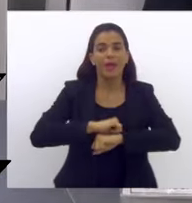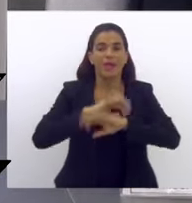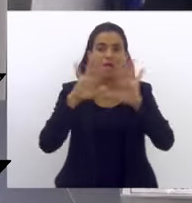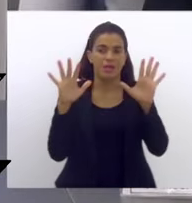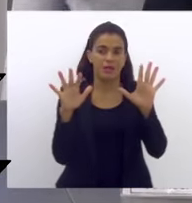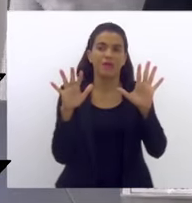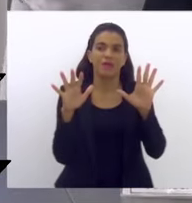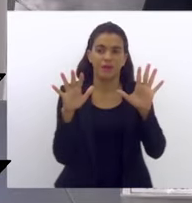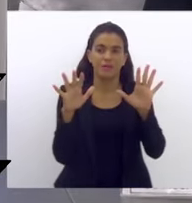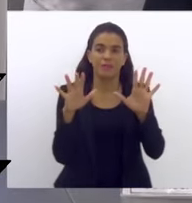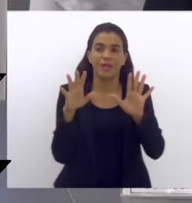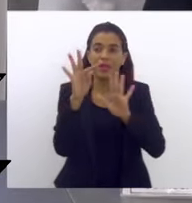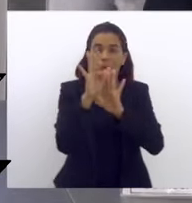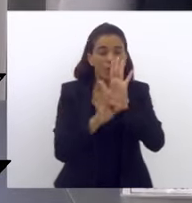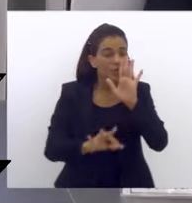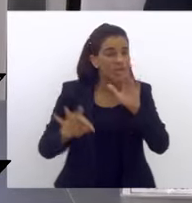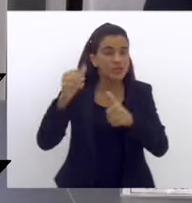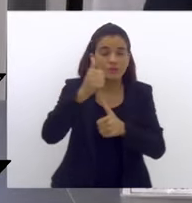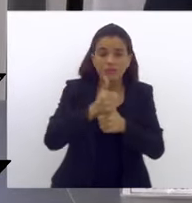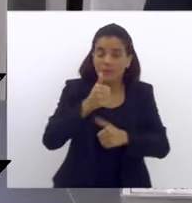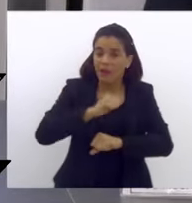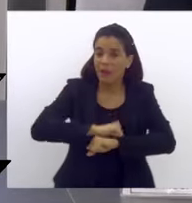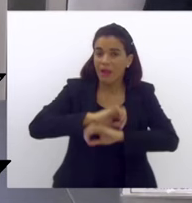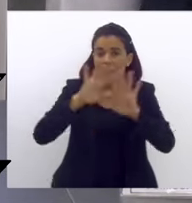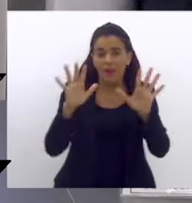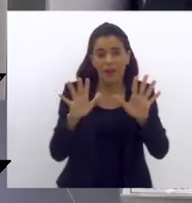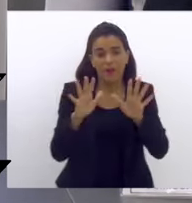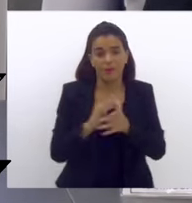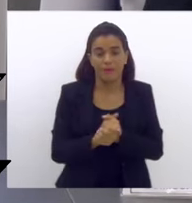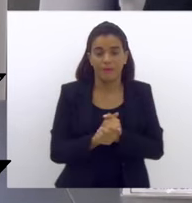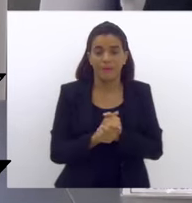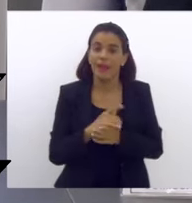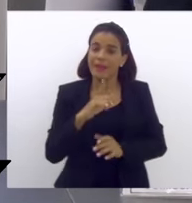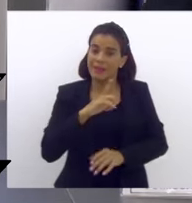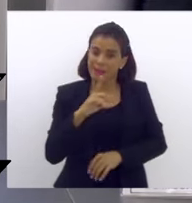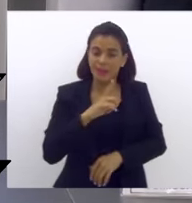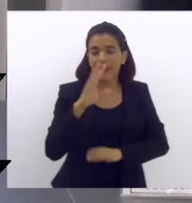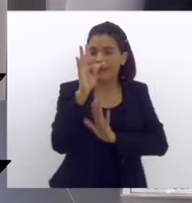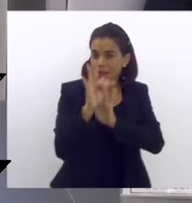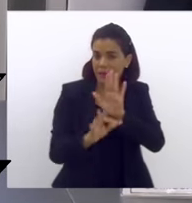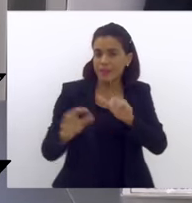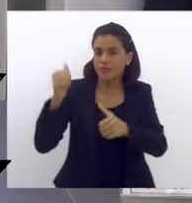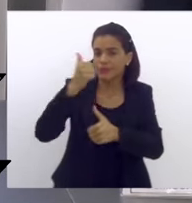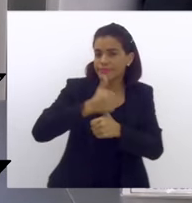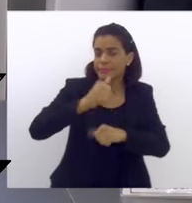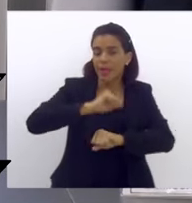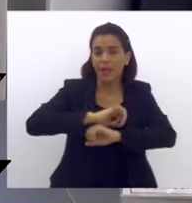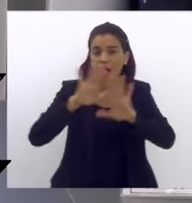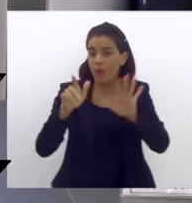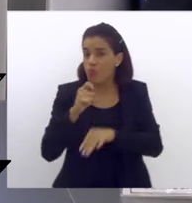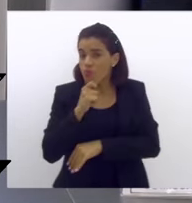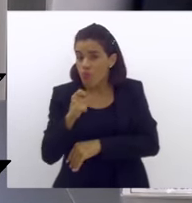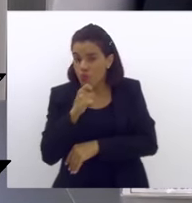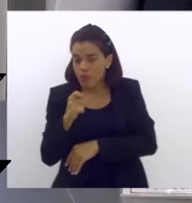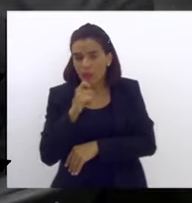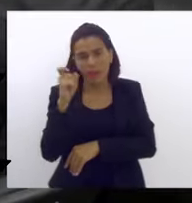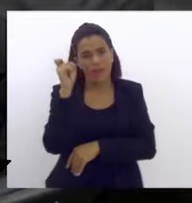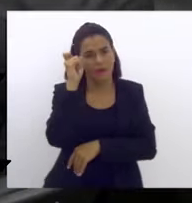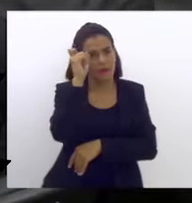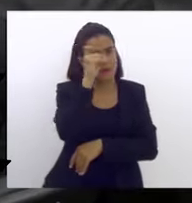m quando tem substitutivo fica claro isso que eu ia dizer quando tem substitutivo é claro mas quando CL quando não tem é